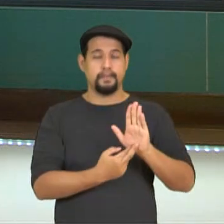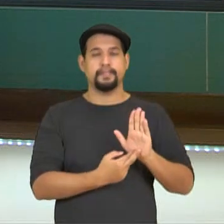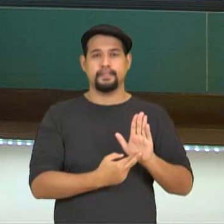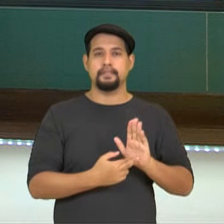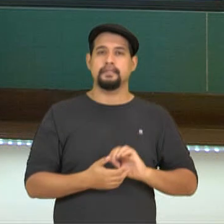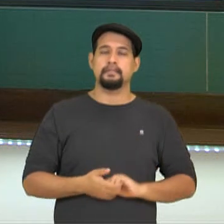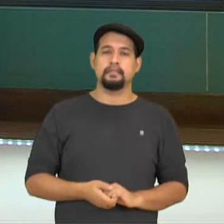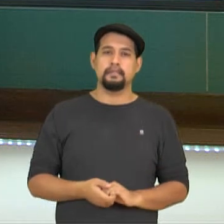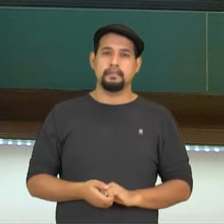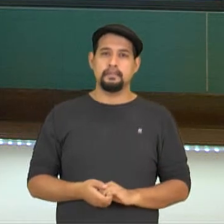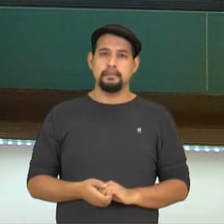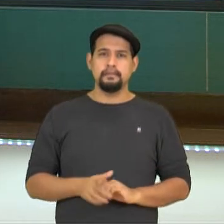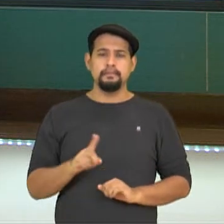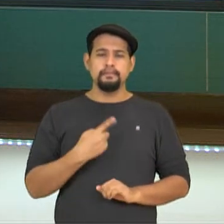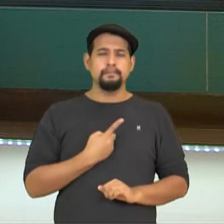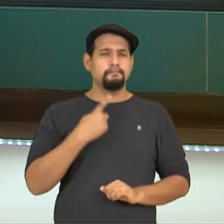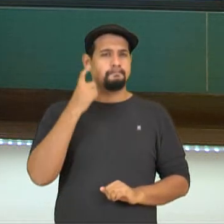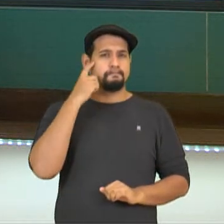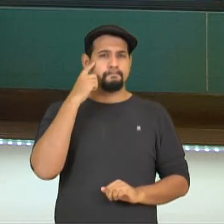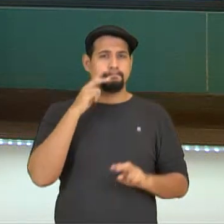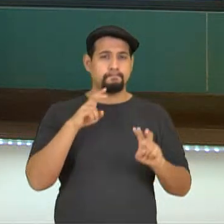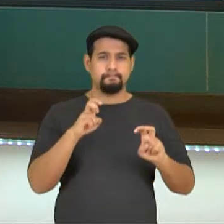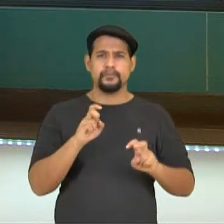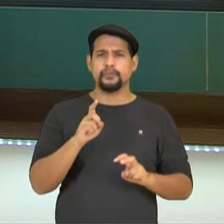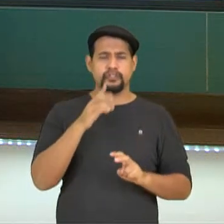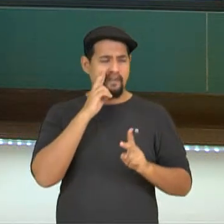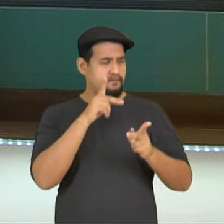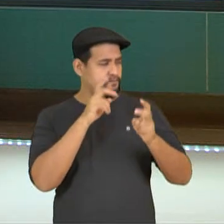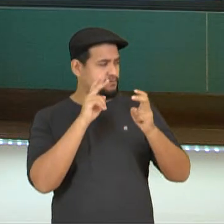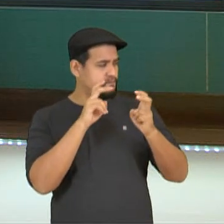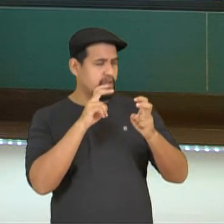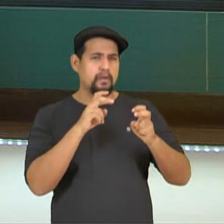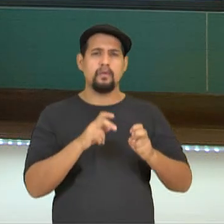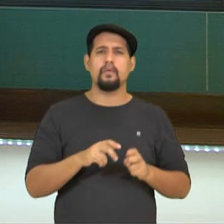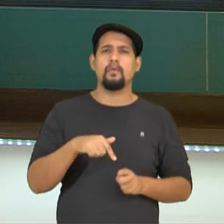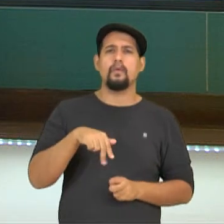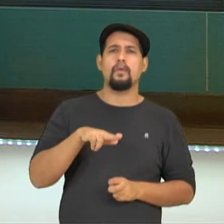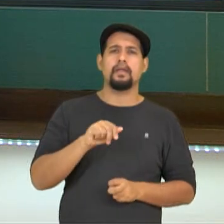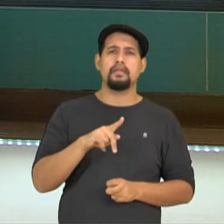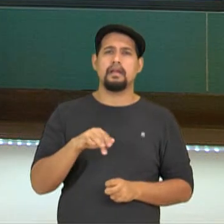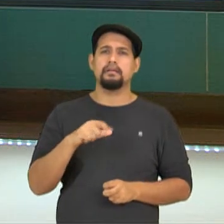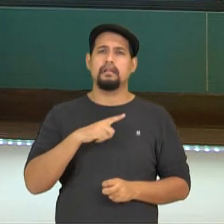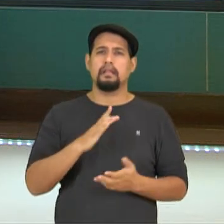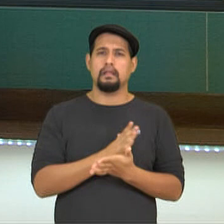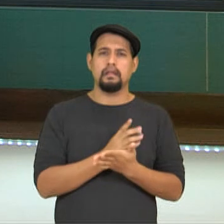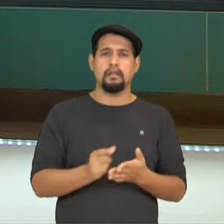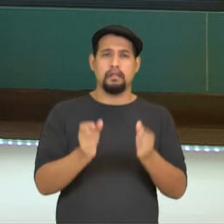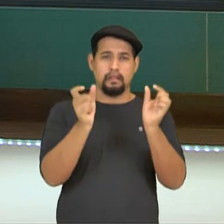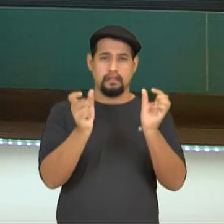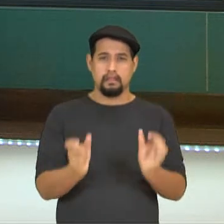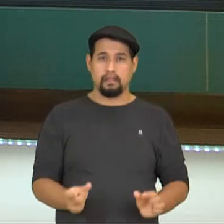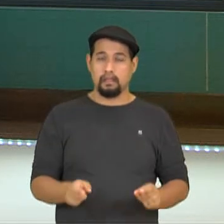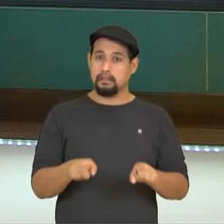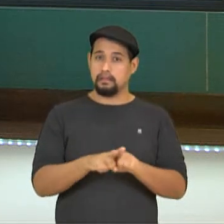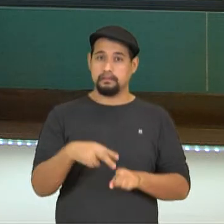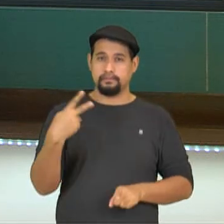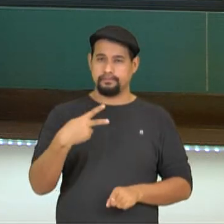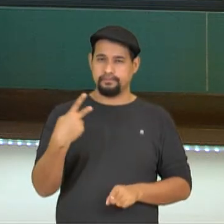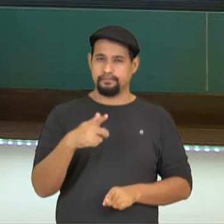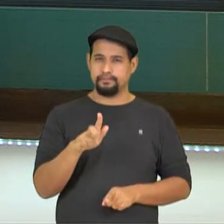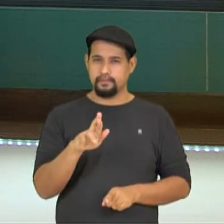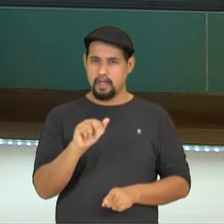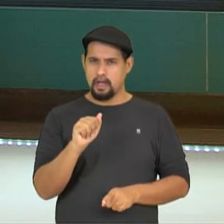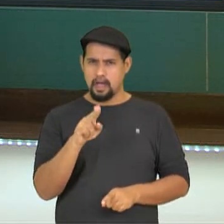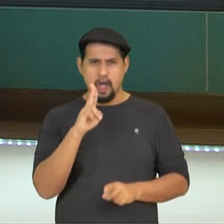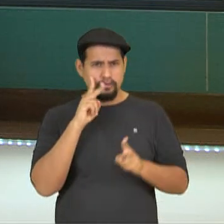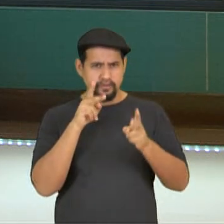quadrática. Então vamos pensar um pouquinho. Você já viu que uma função quadrática tem algumas características tiradas da equação do segundo grau? Ela